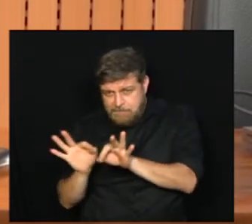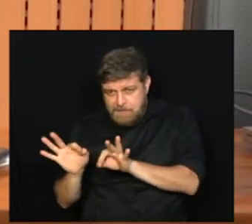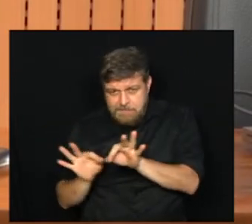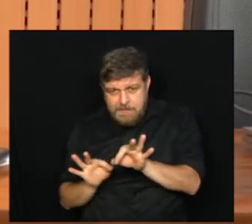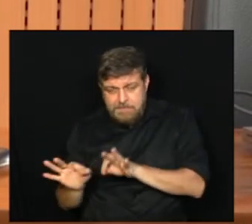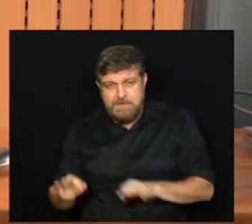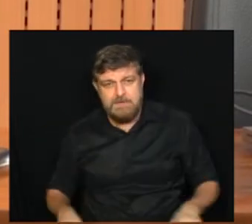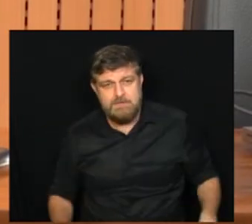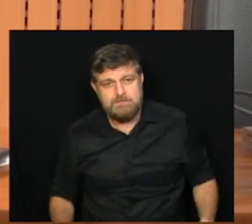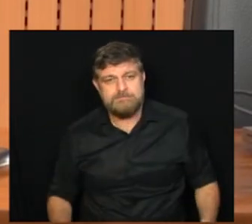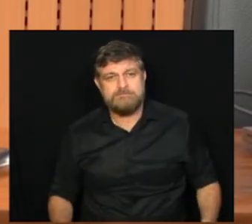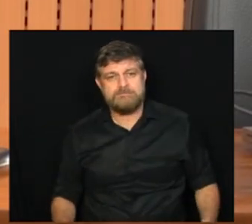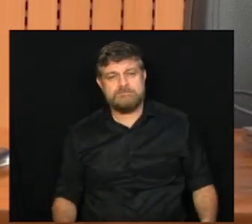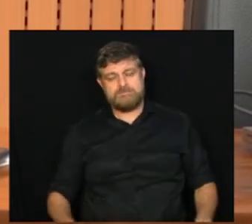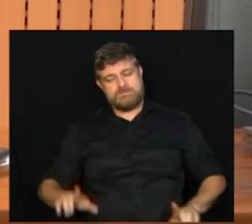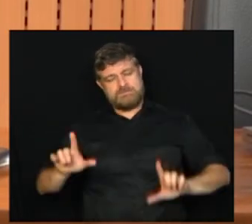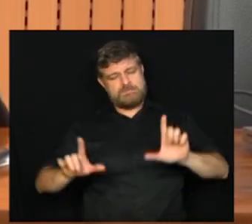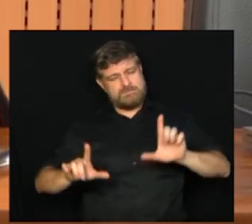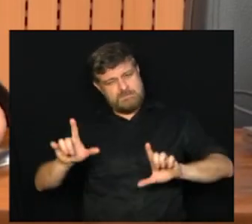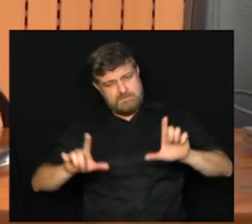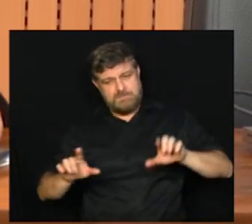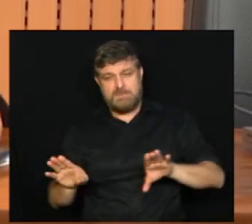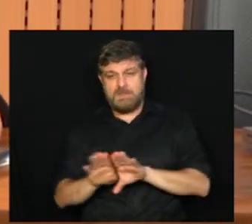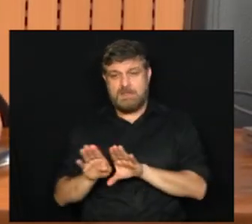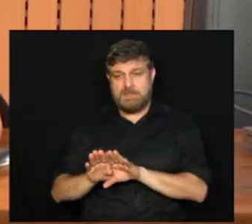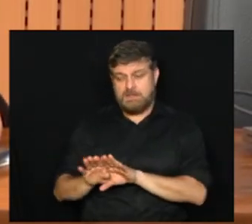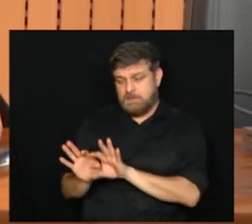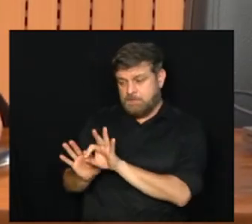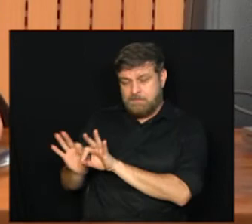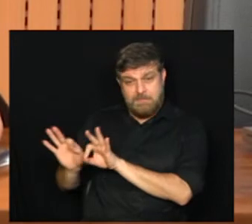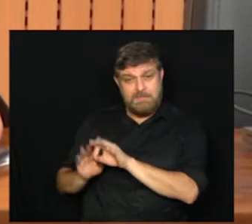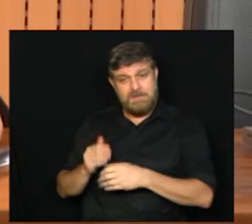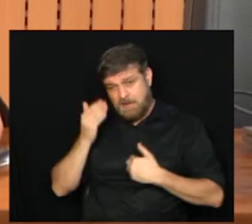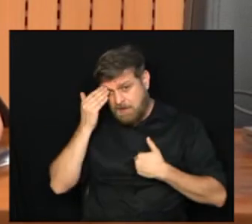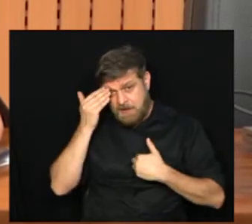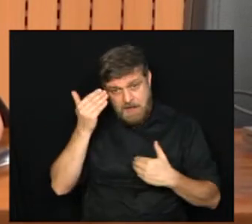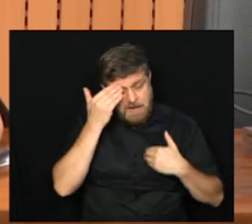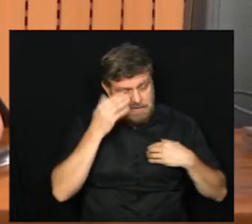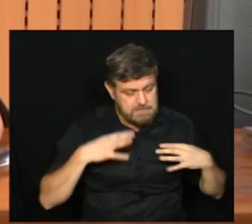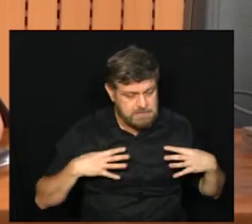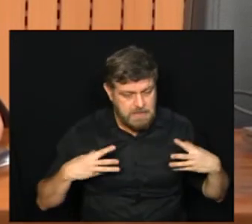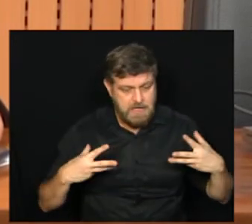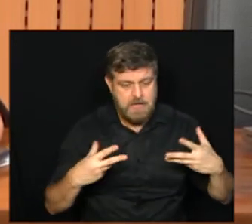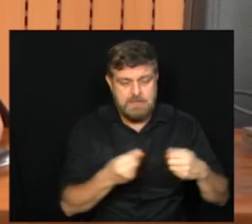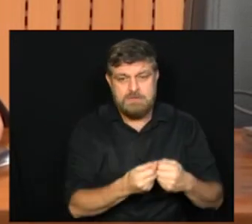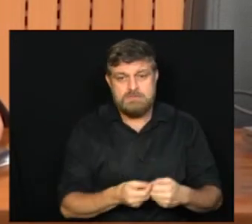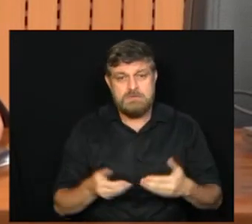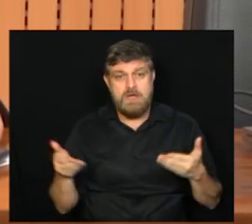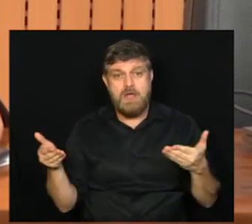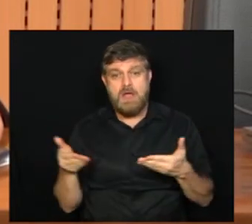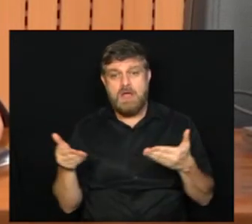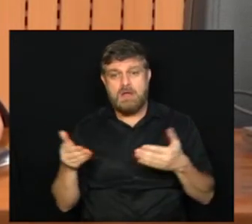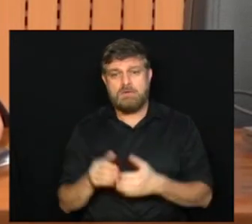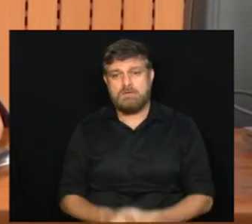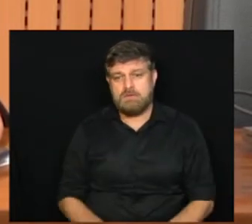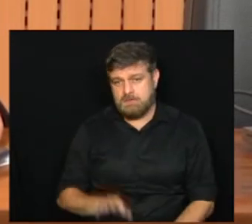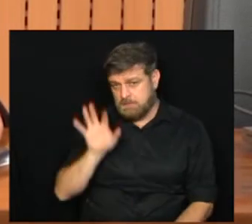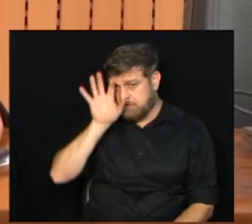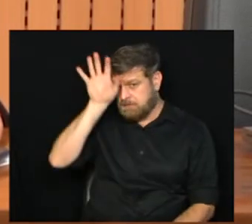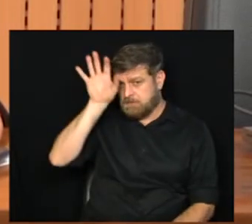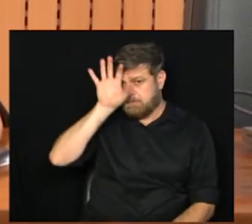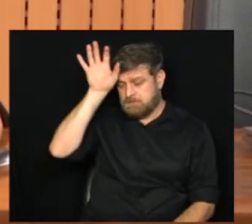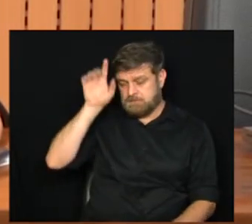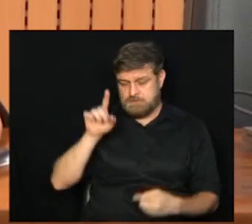os técnicos da TV, do cerimonial, enfim, quero agradecer a todos. Voltar a palavra para o Tiago e para